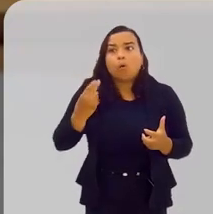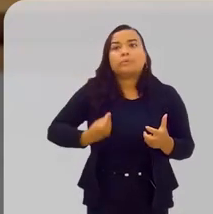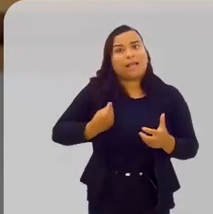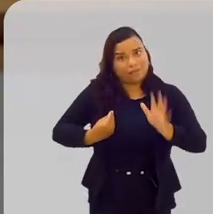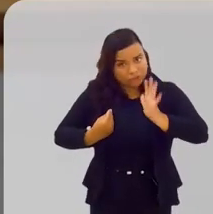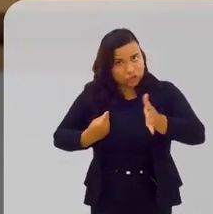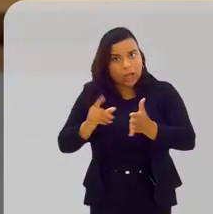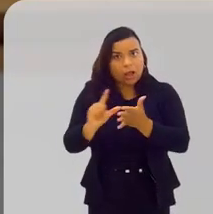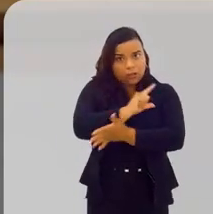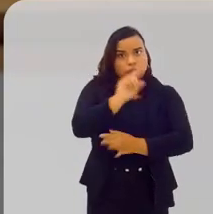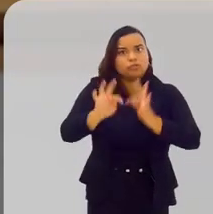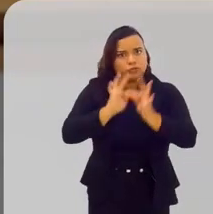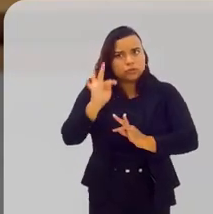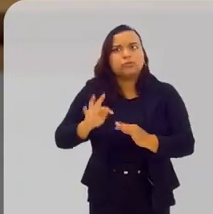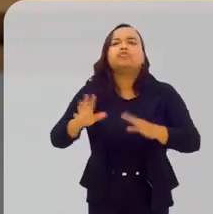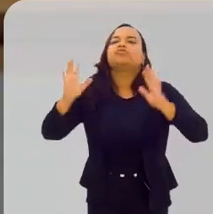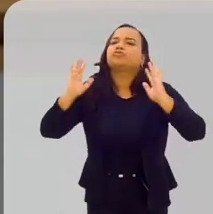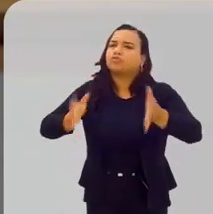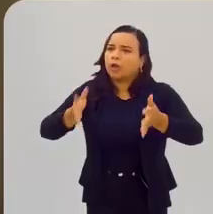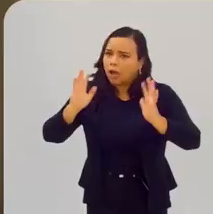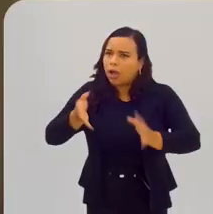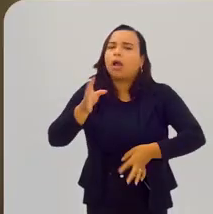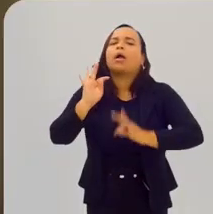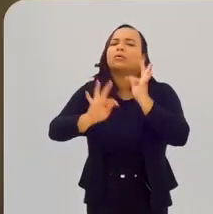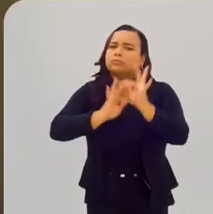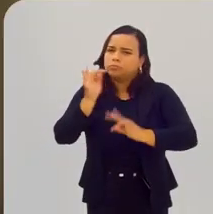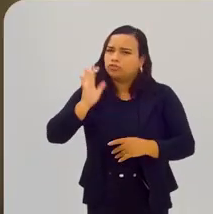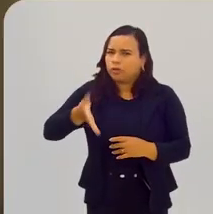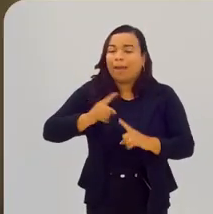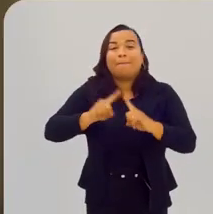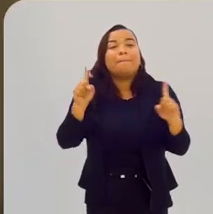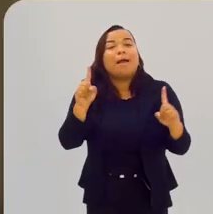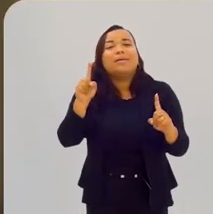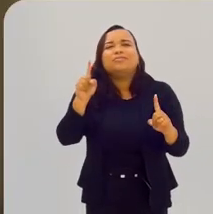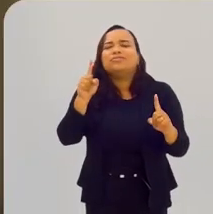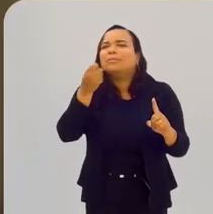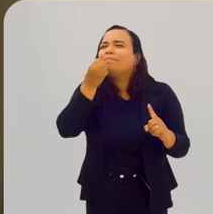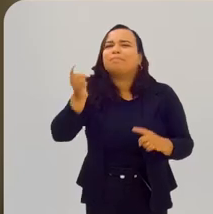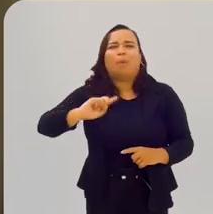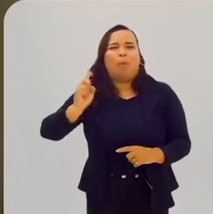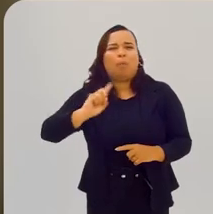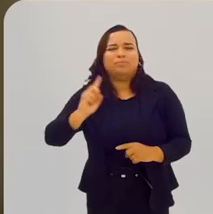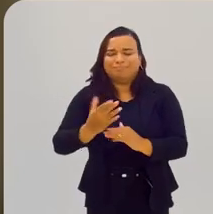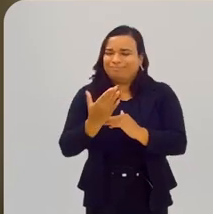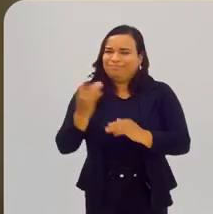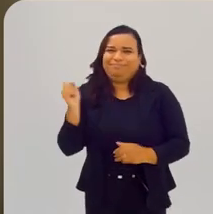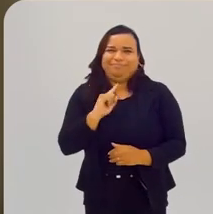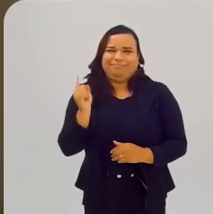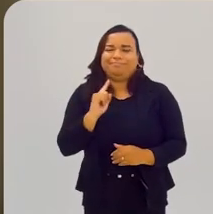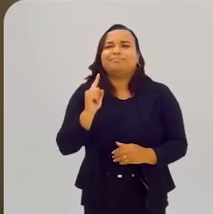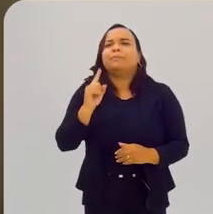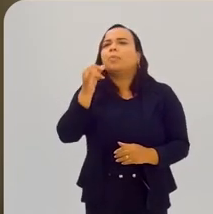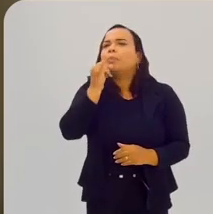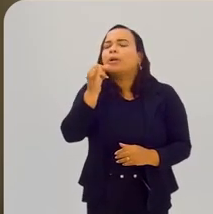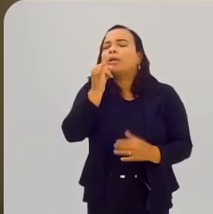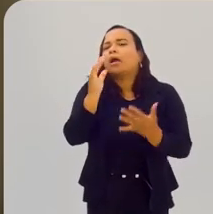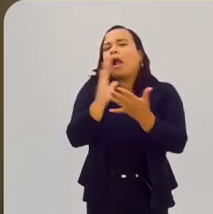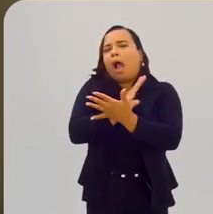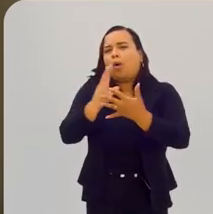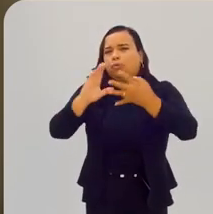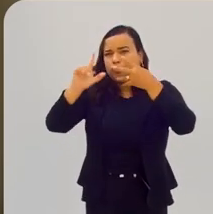já estava em tratamento anteriormente não deu certo é por exemplo teve